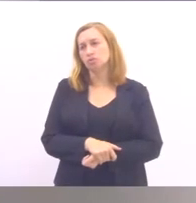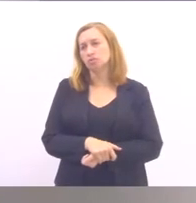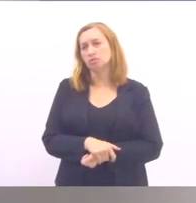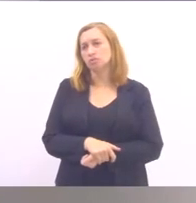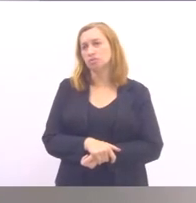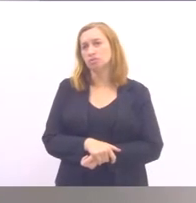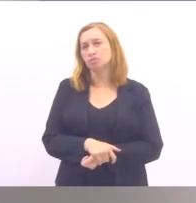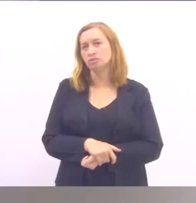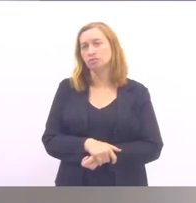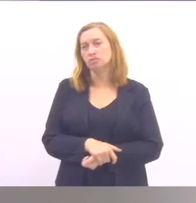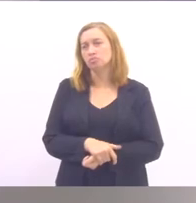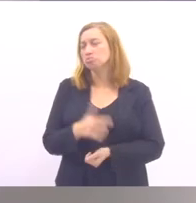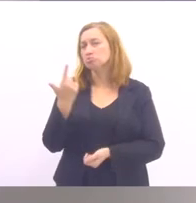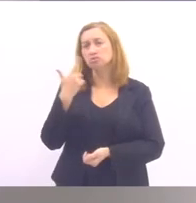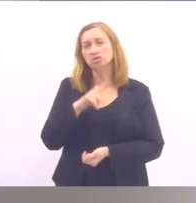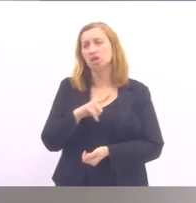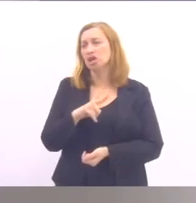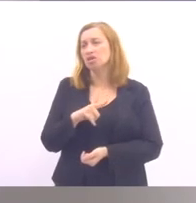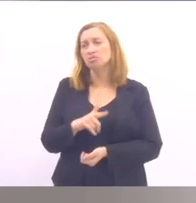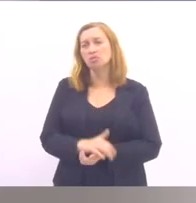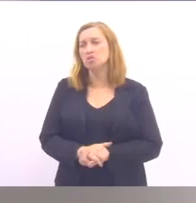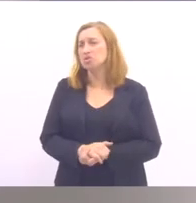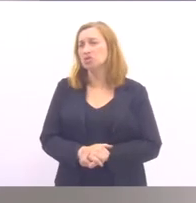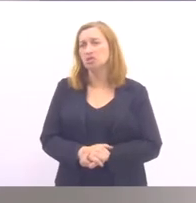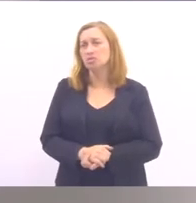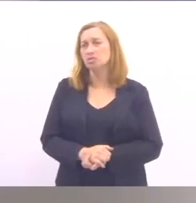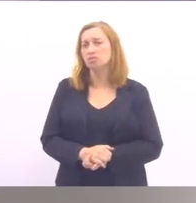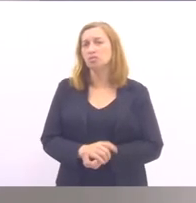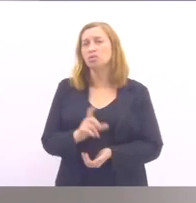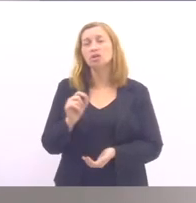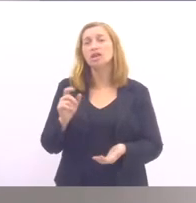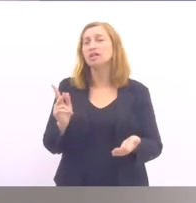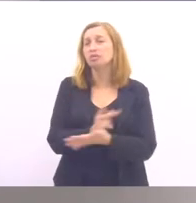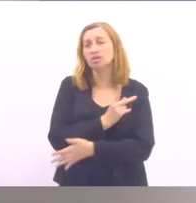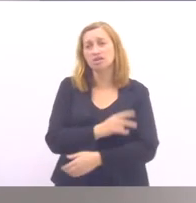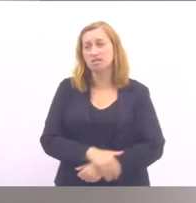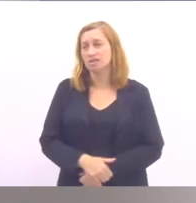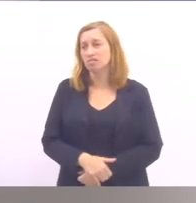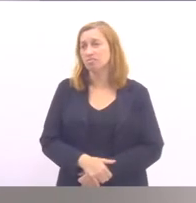O que será que está acontecendo? É lá com ela, né?